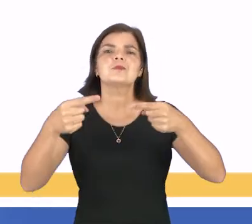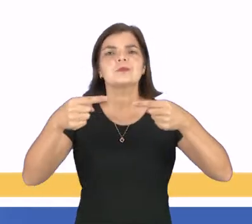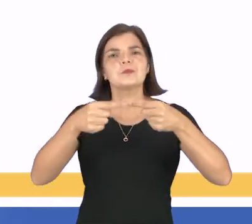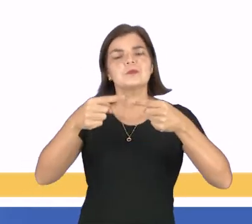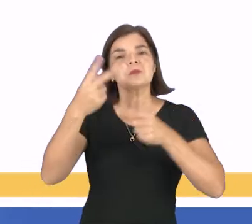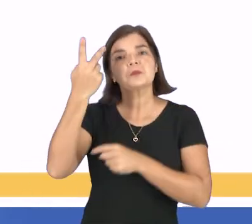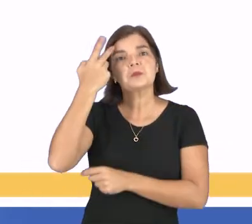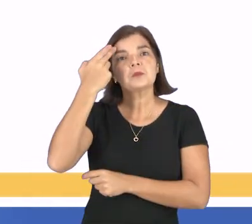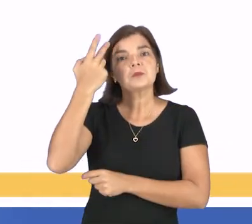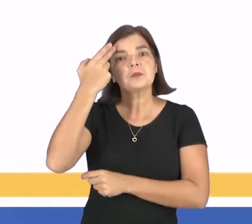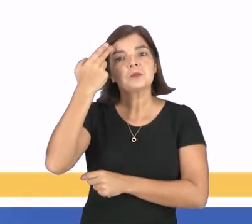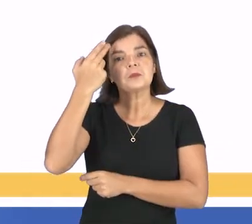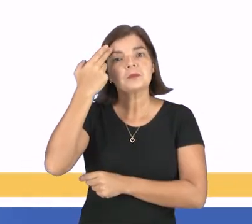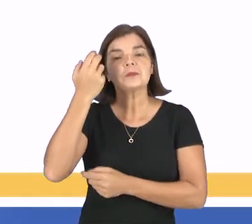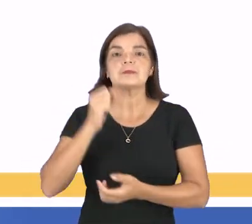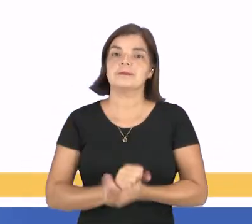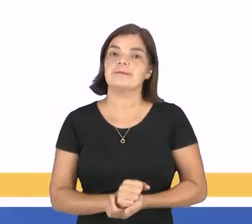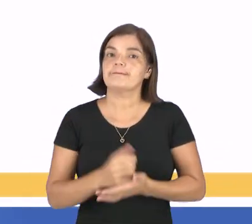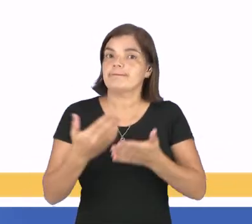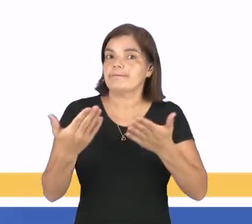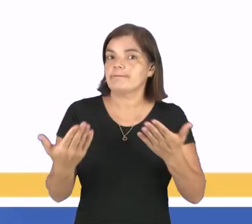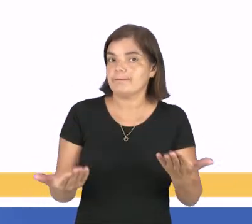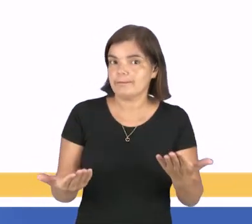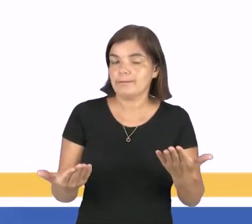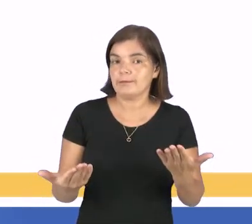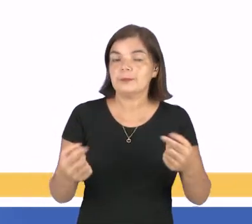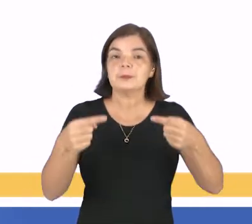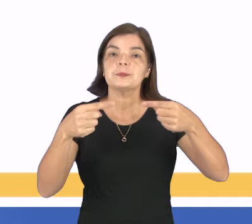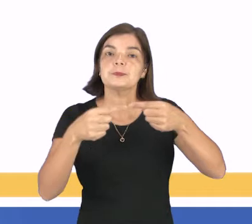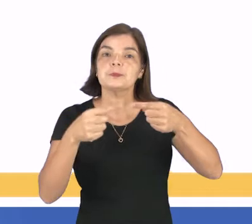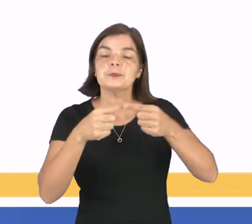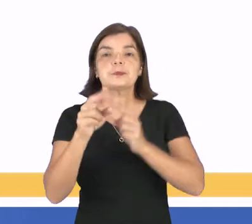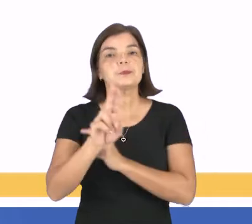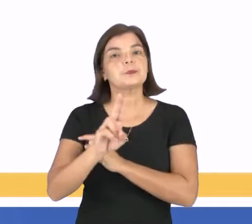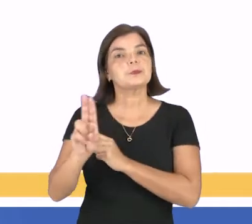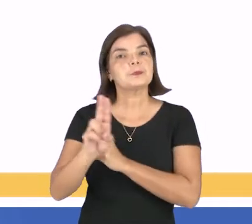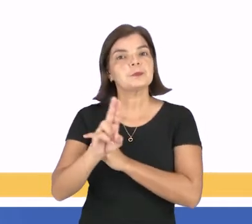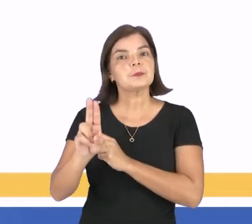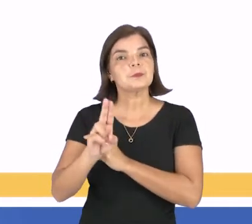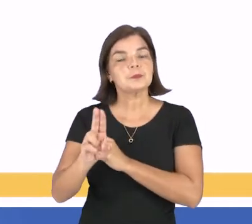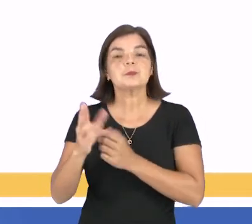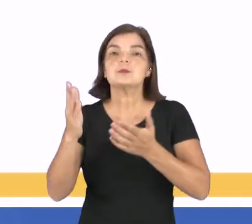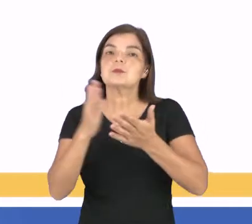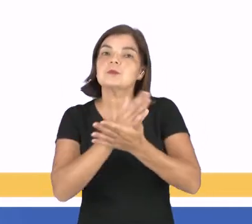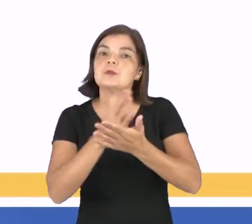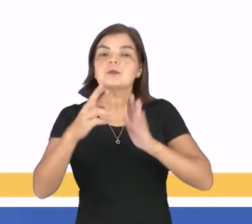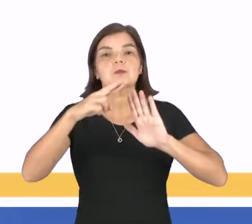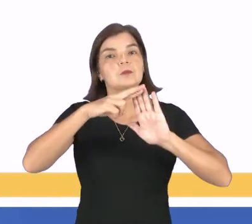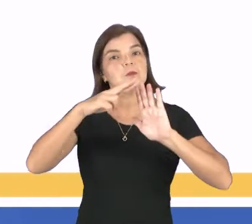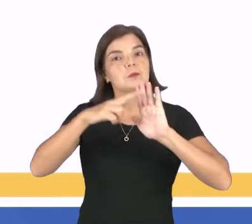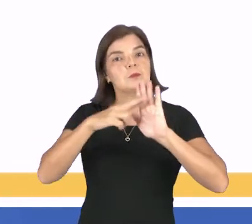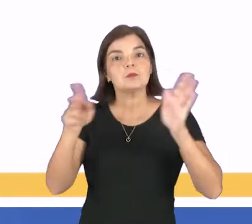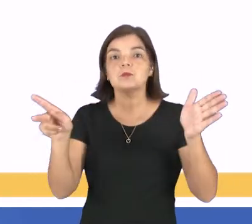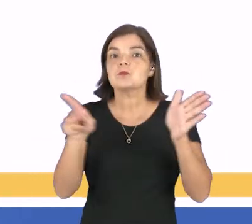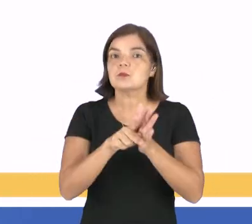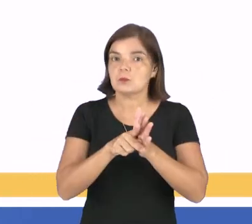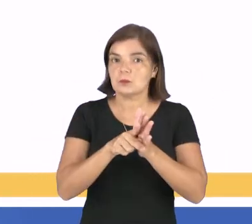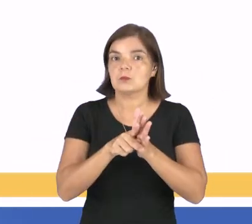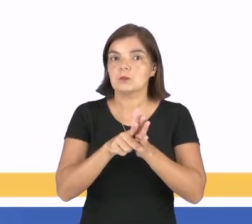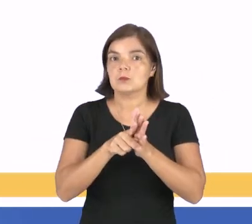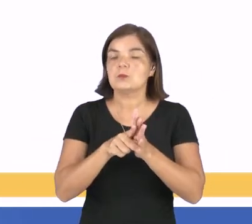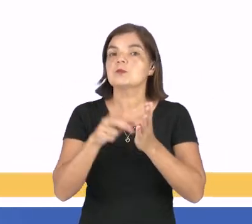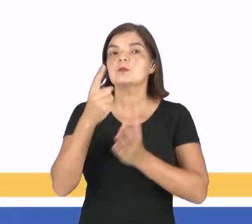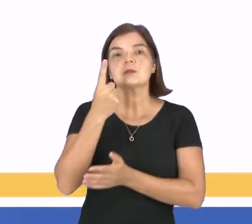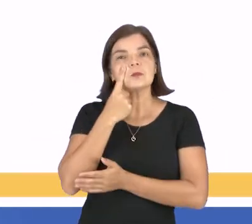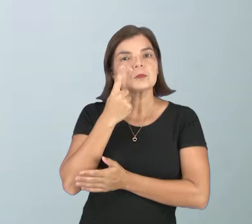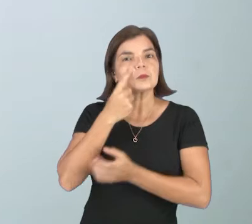concordância naturalmente. Entretanto, na concordância nominal, há algumas regras específicas.